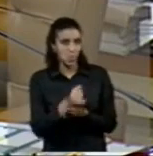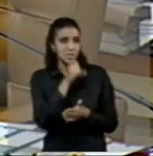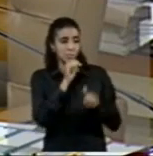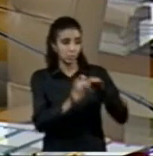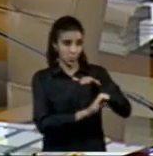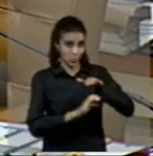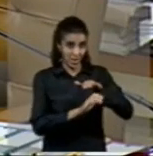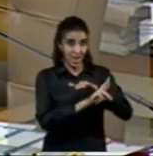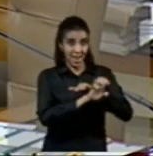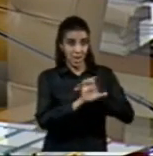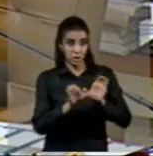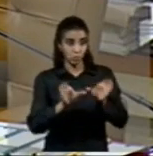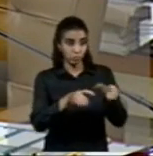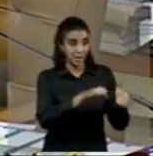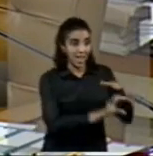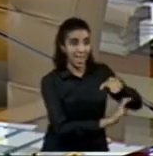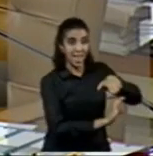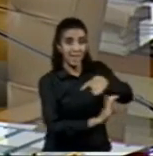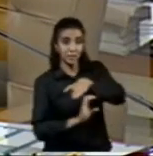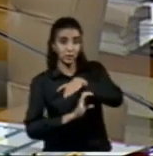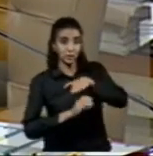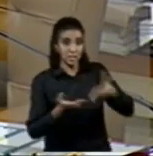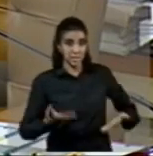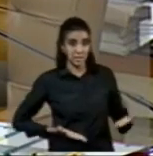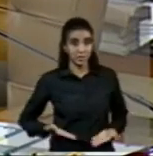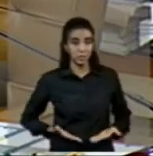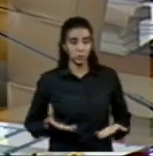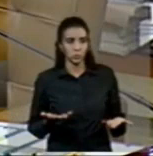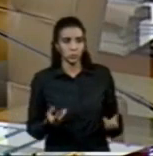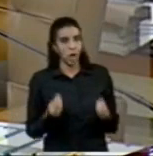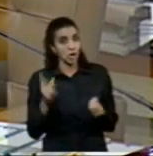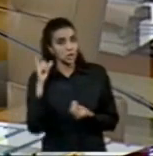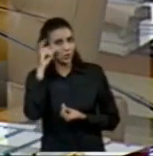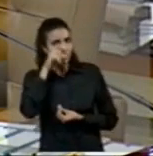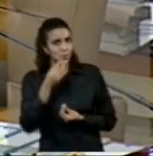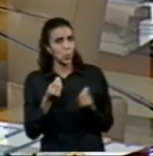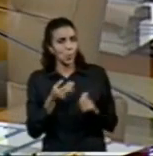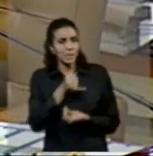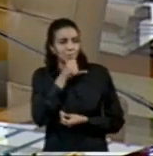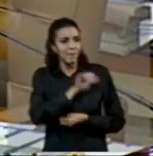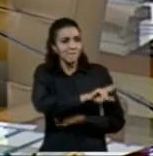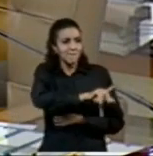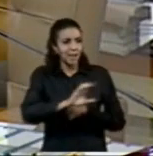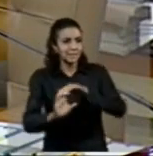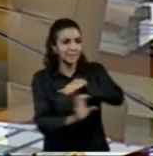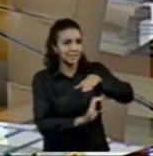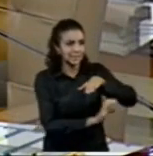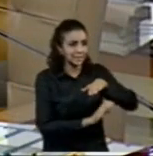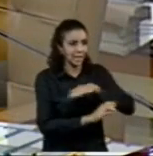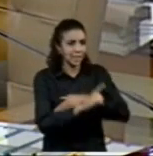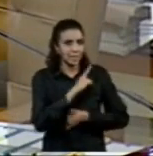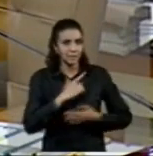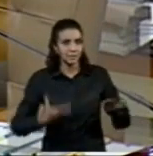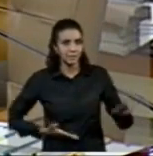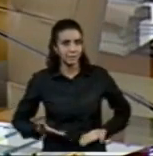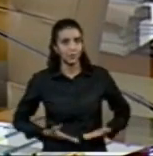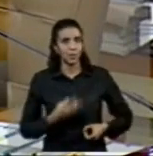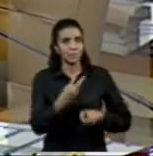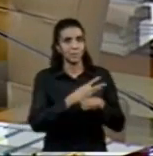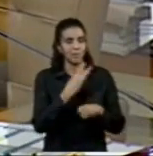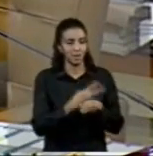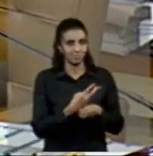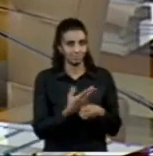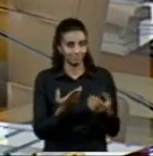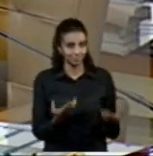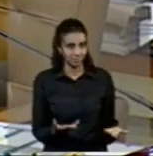fornecedores. Vejam a dificuldade, a quantidade de institutos e situações abarcadas pela terceirização.